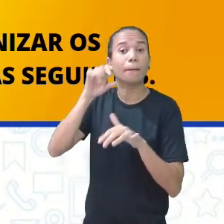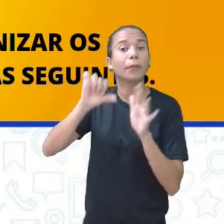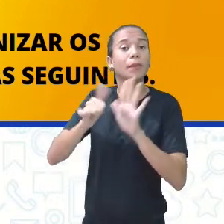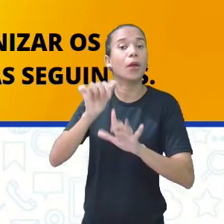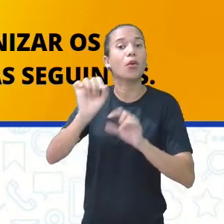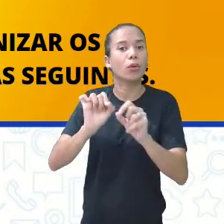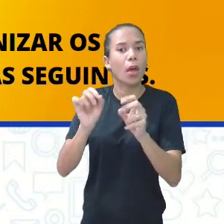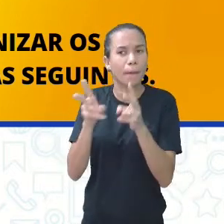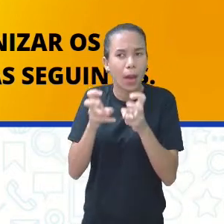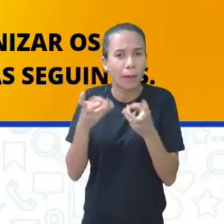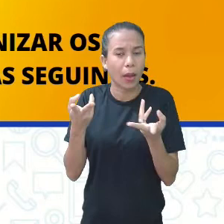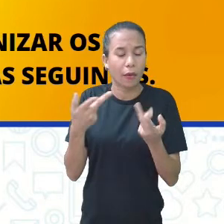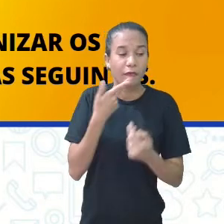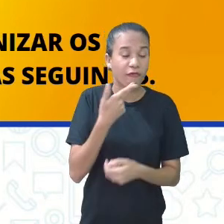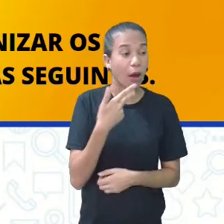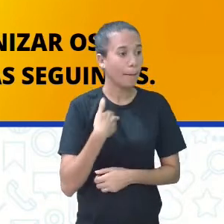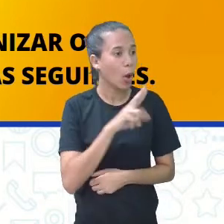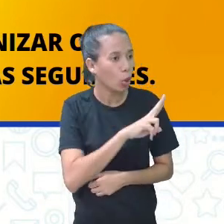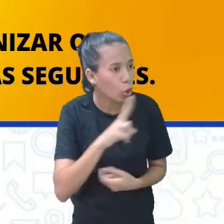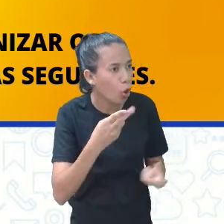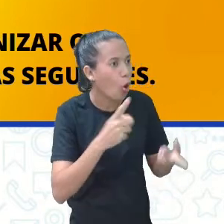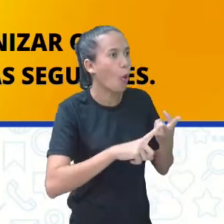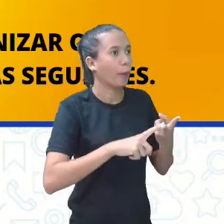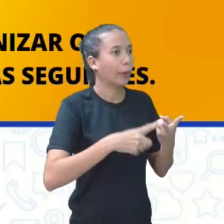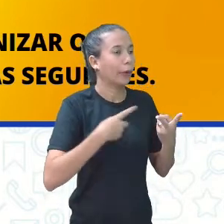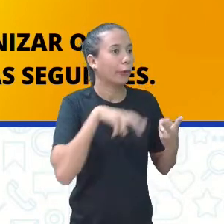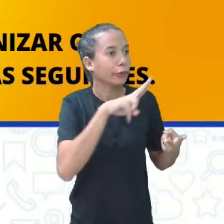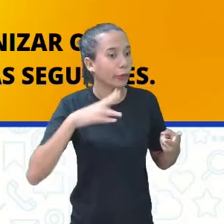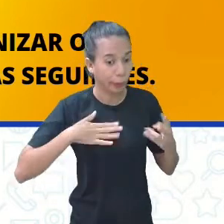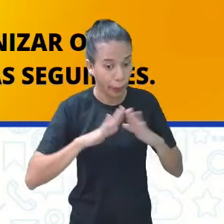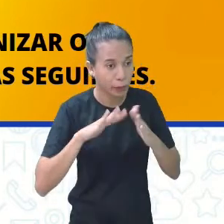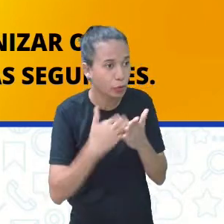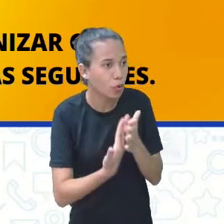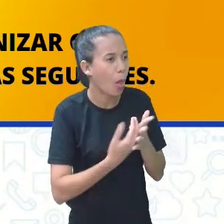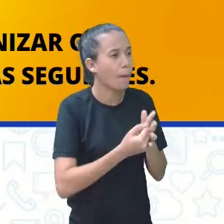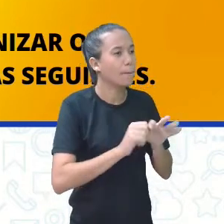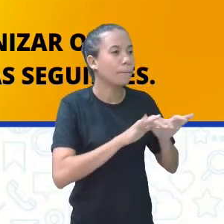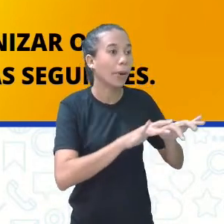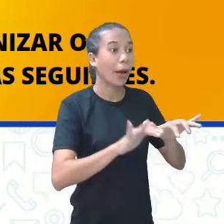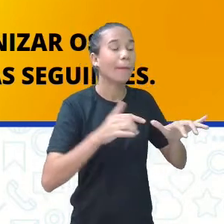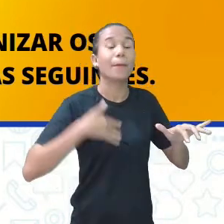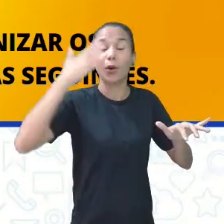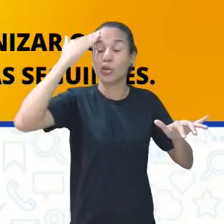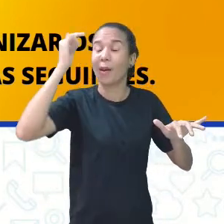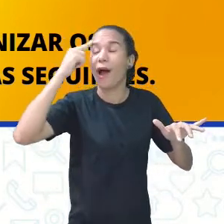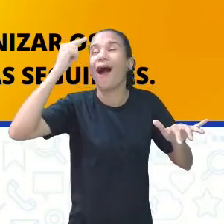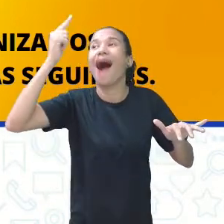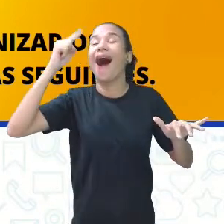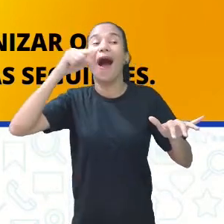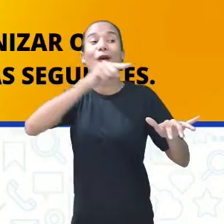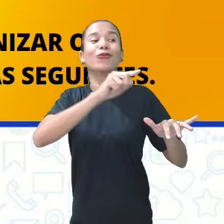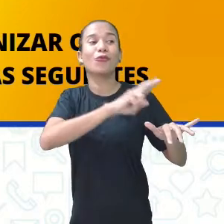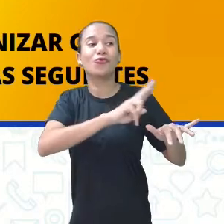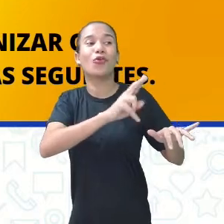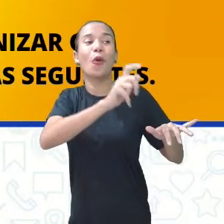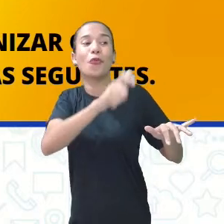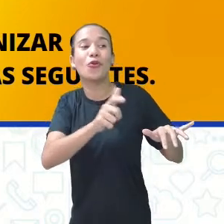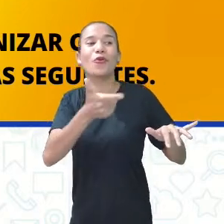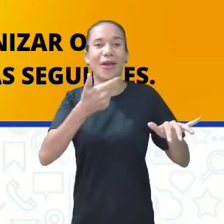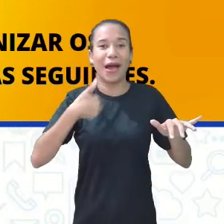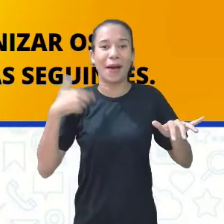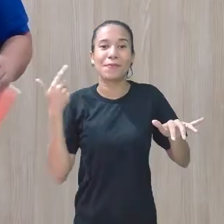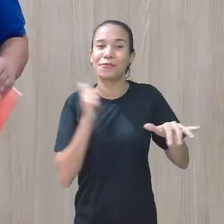é se identificar. Colocar seu nome, colocar o nome da sua escola, para a gente poder saber de onde vocês estão falando, para a